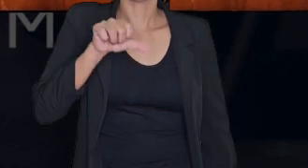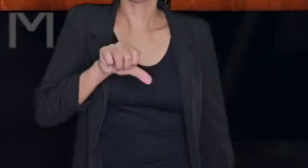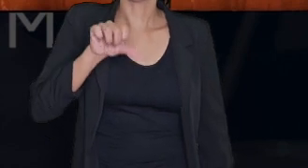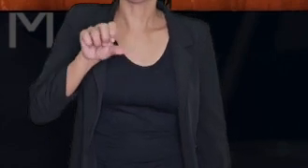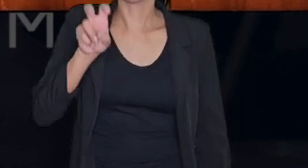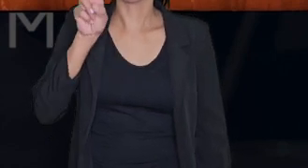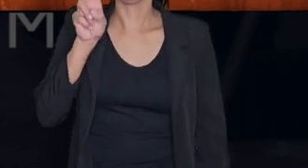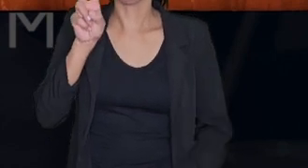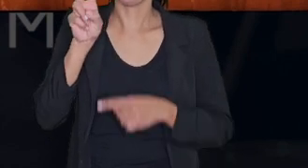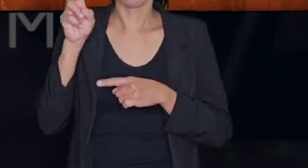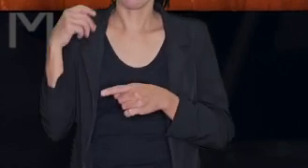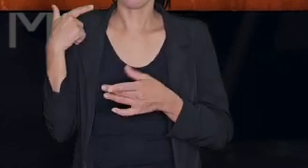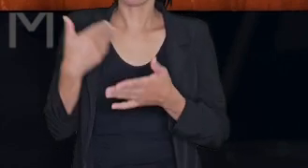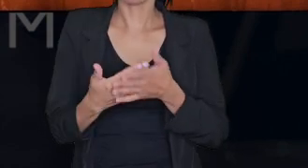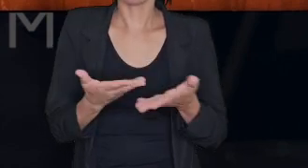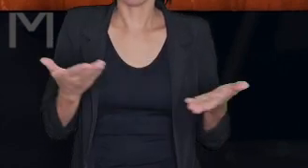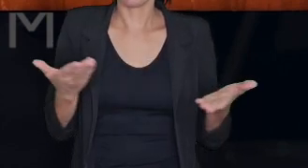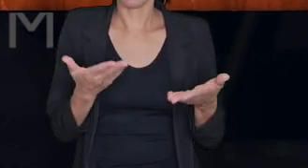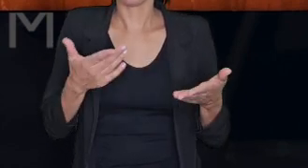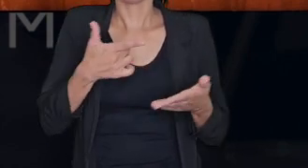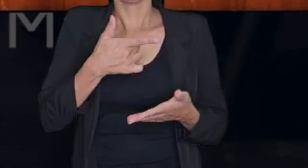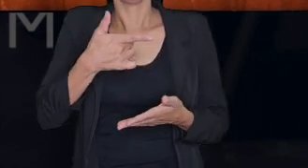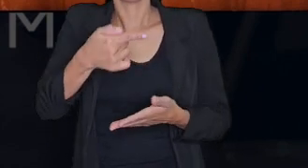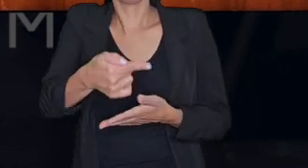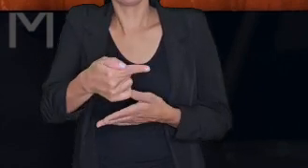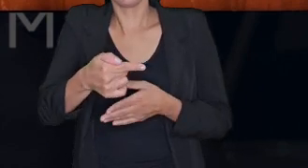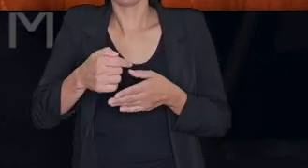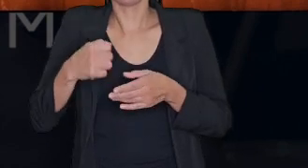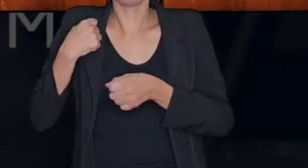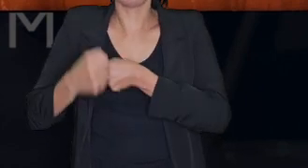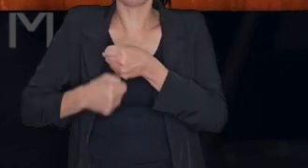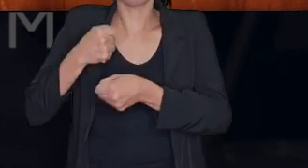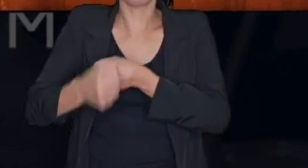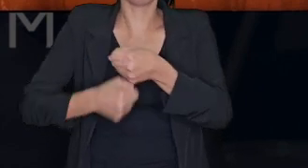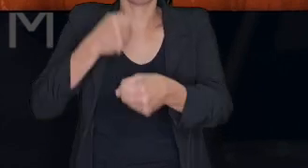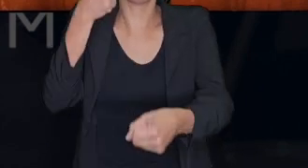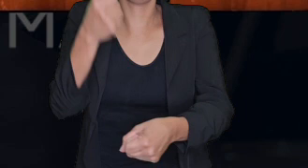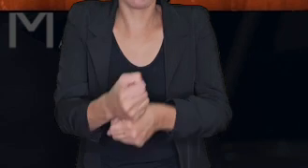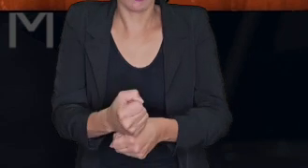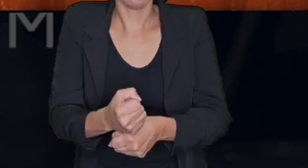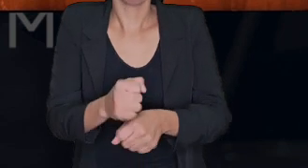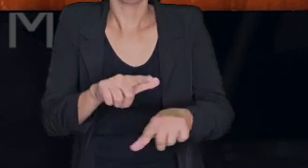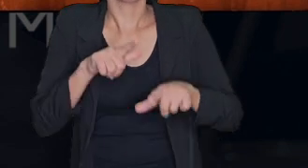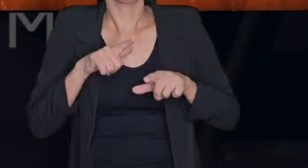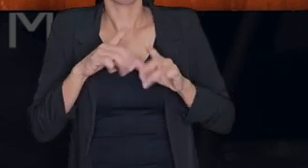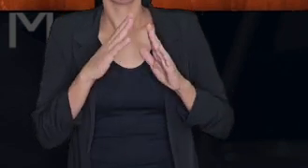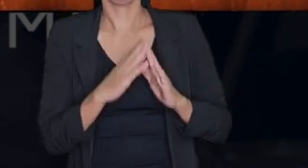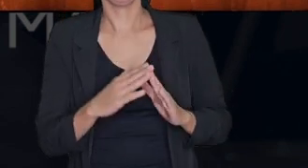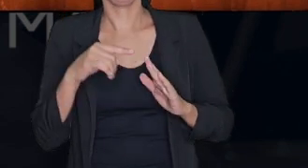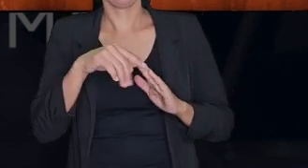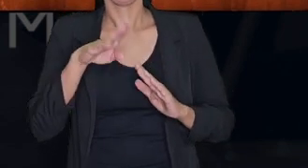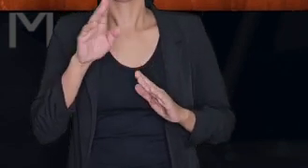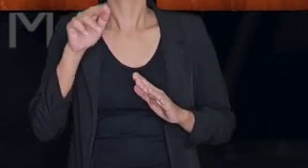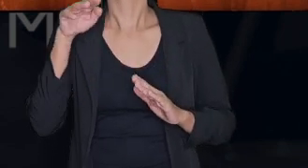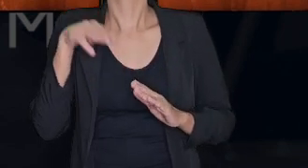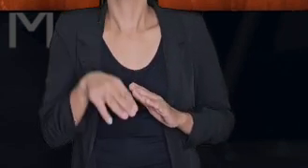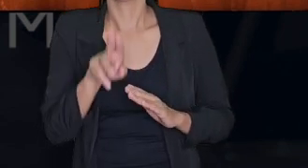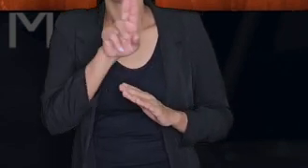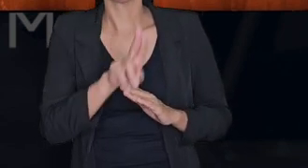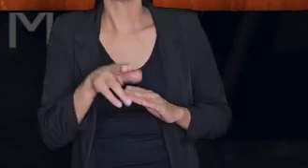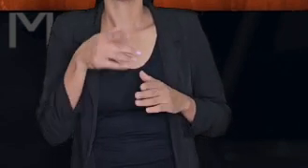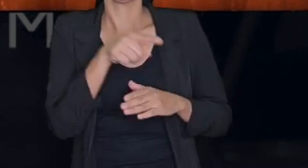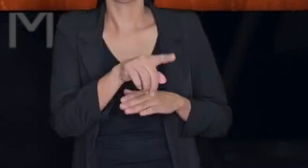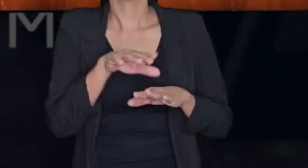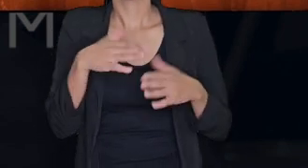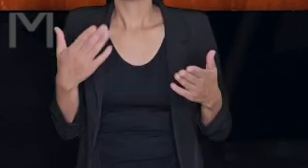meu exemplo, compraram em 1995. Dali para cá, são 27 longos anos de titularidade de um bem.